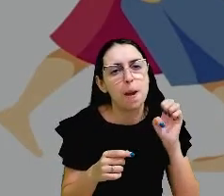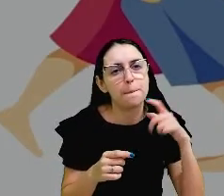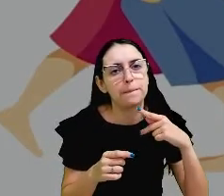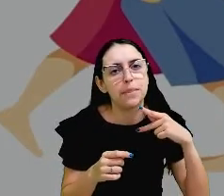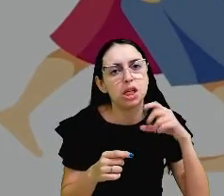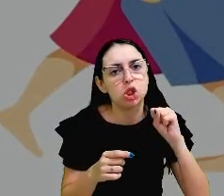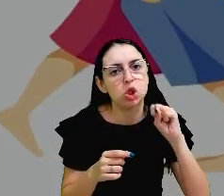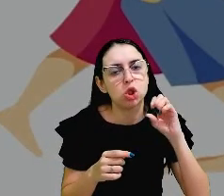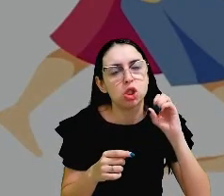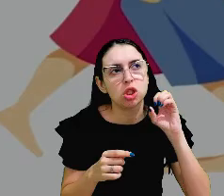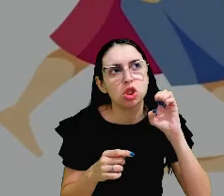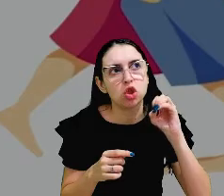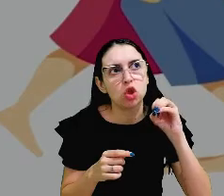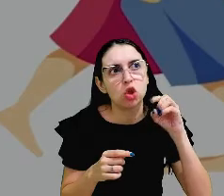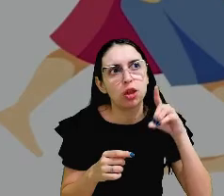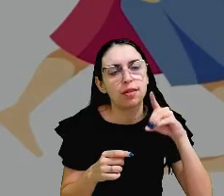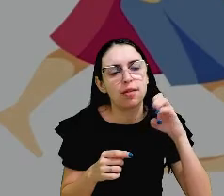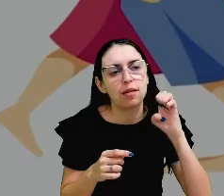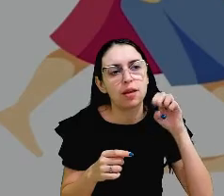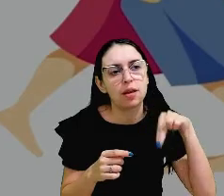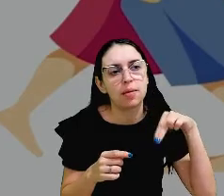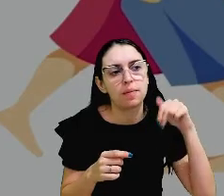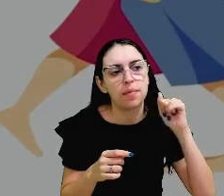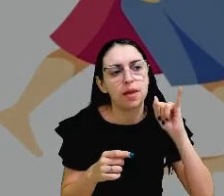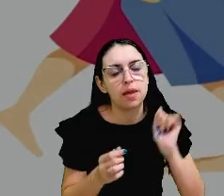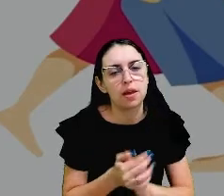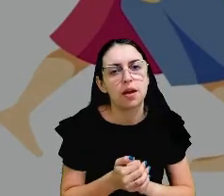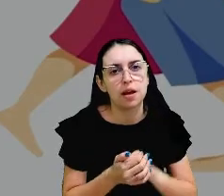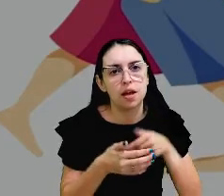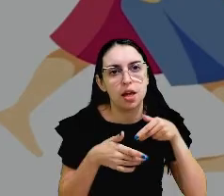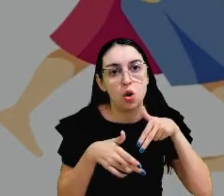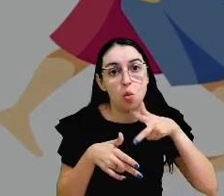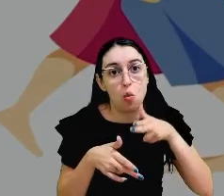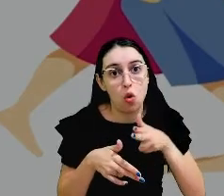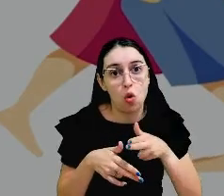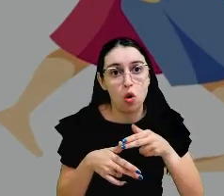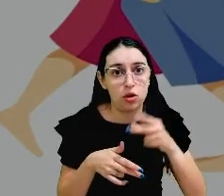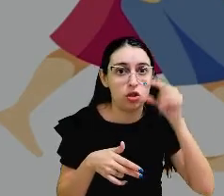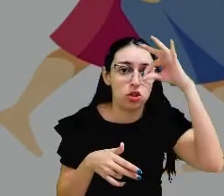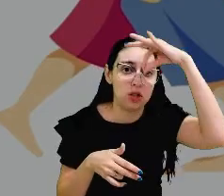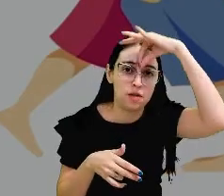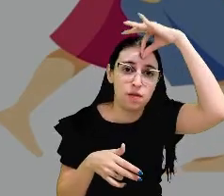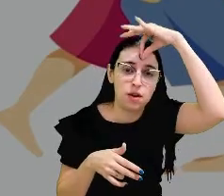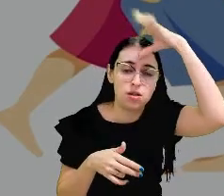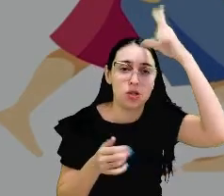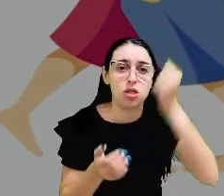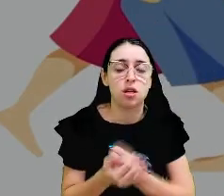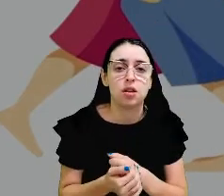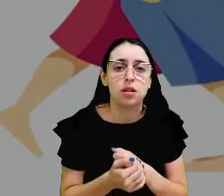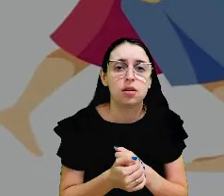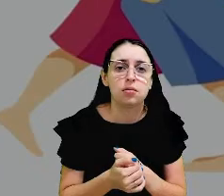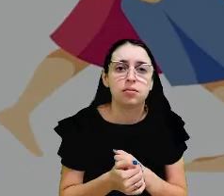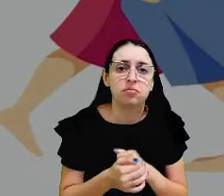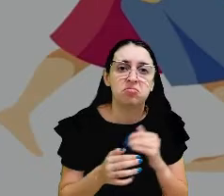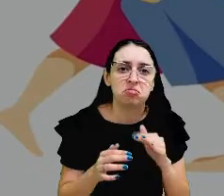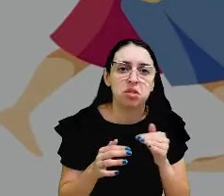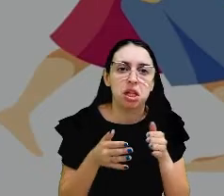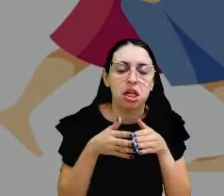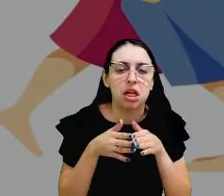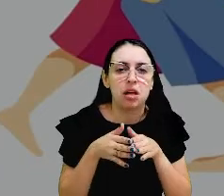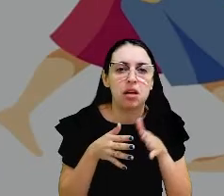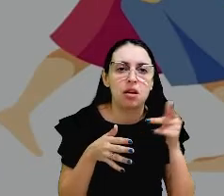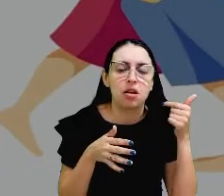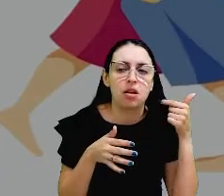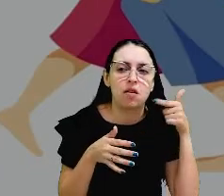episiotomia. Episiotomia é um corte que se faz na vagina da mulher para supostamente